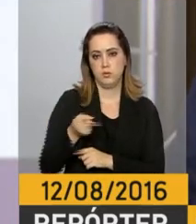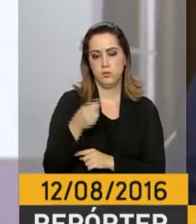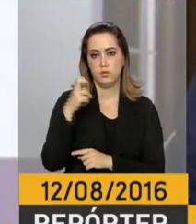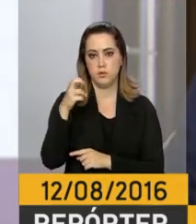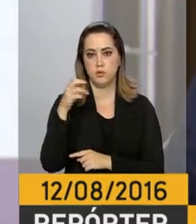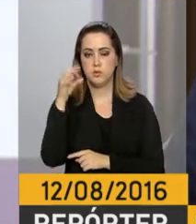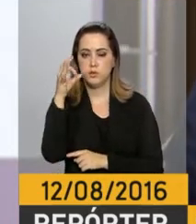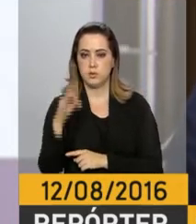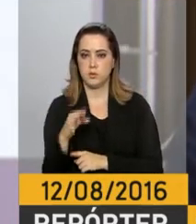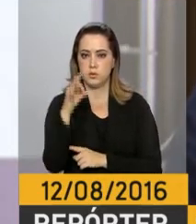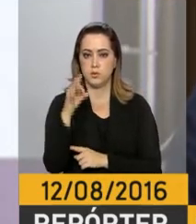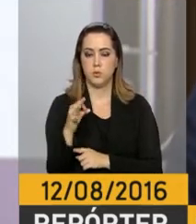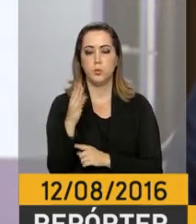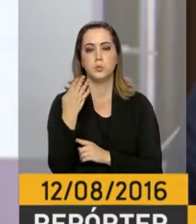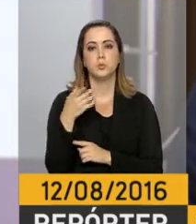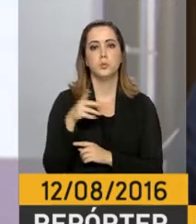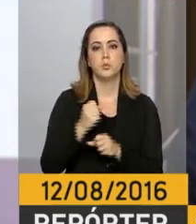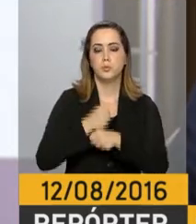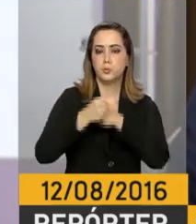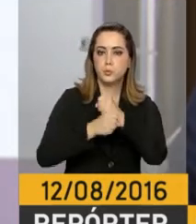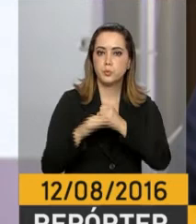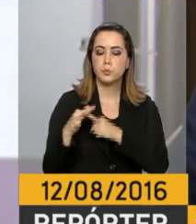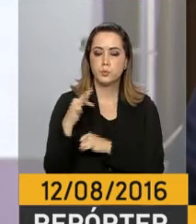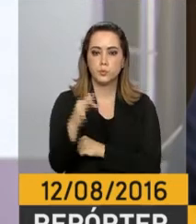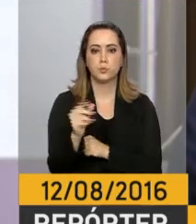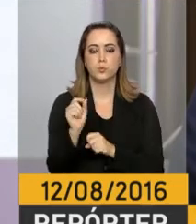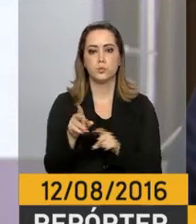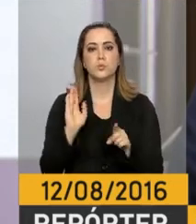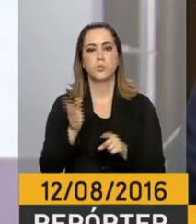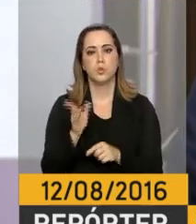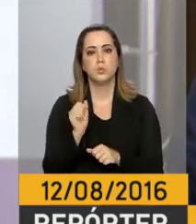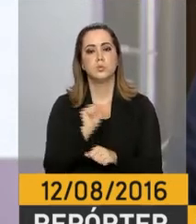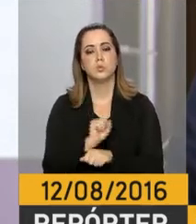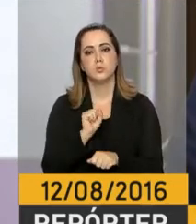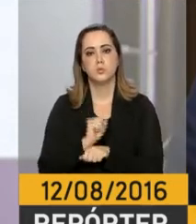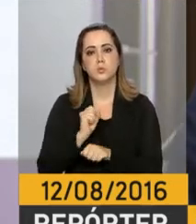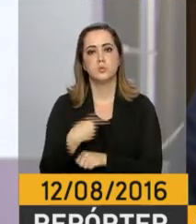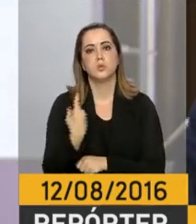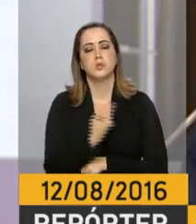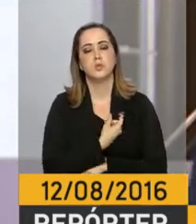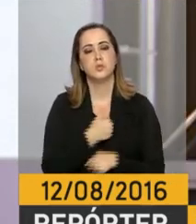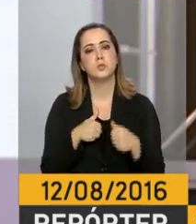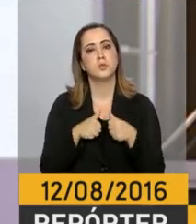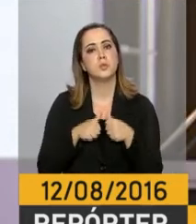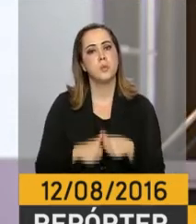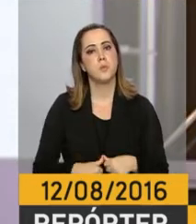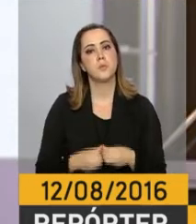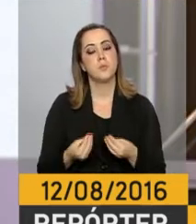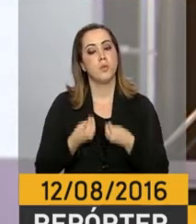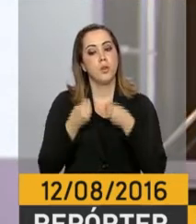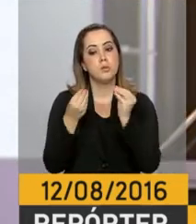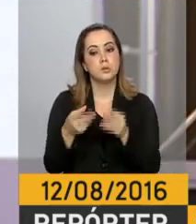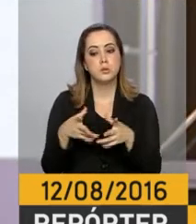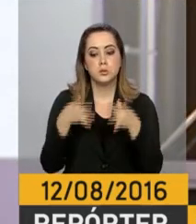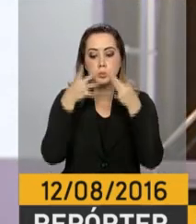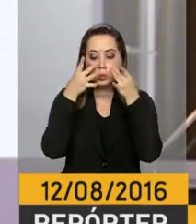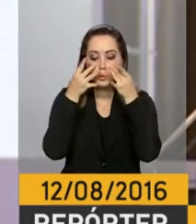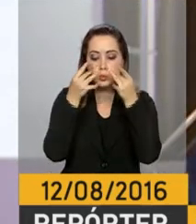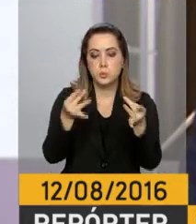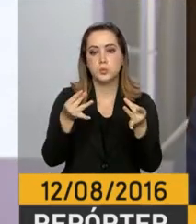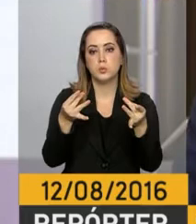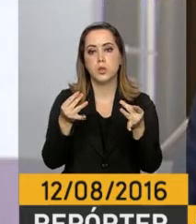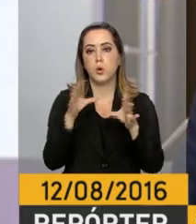2017. Como é de se esperar na divulgação do regime de meta de inflação, estamos dando grande atenção à